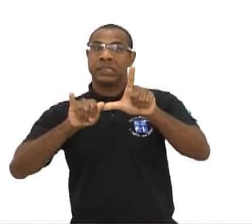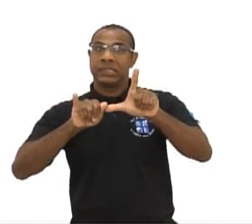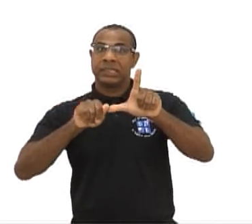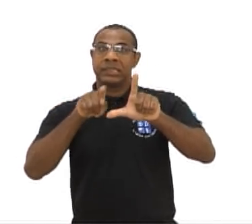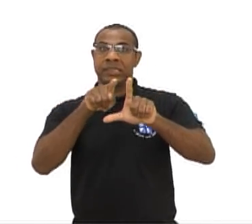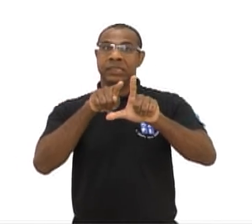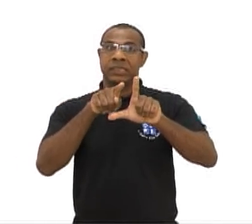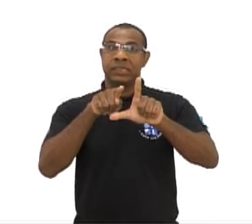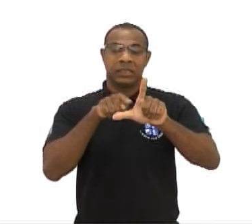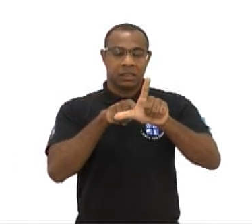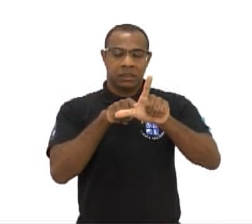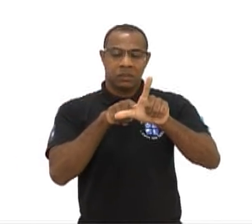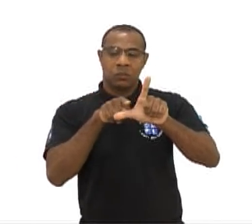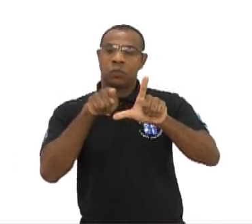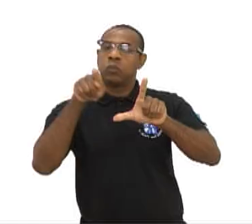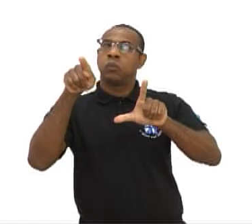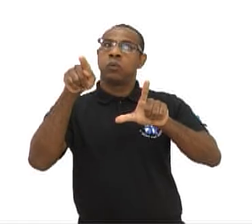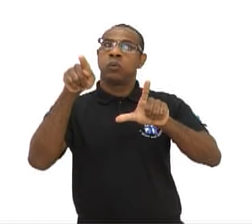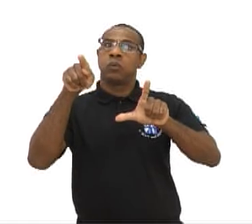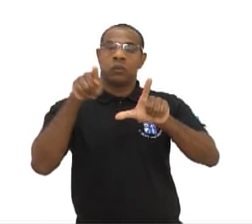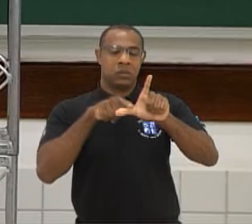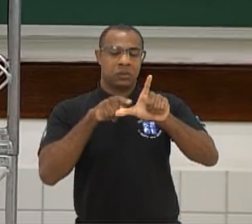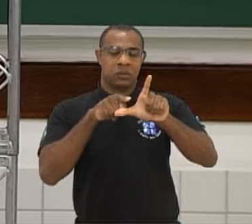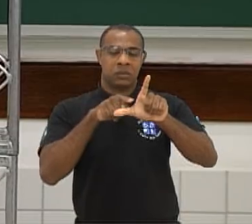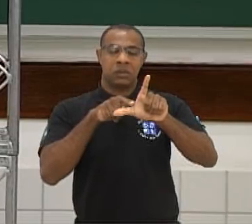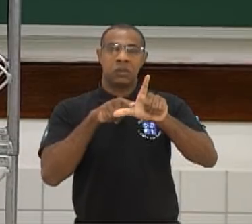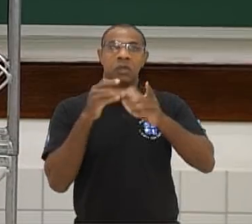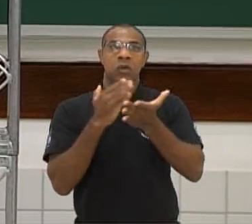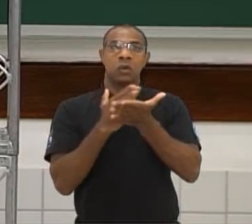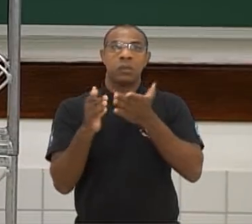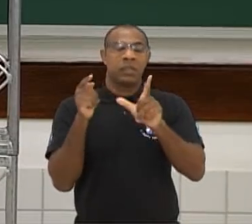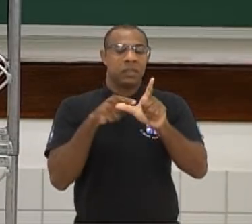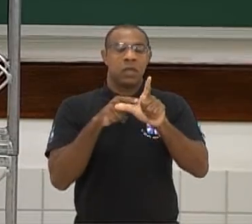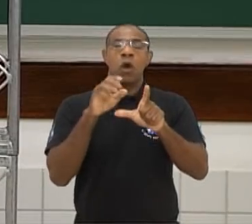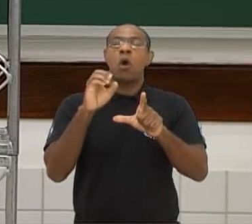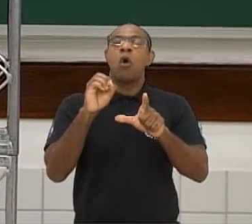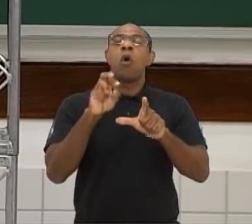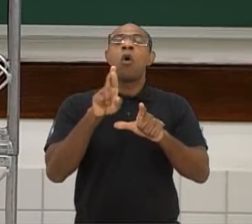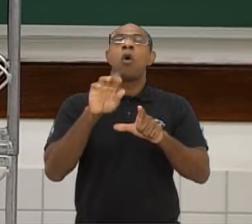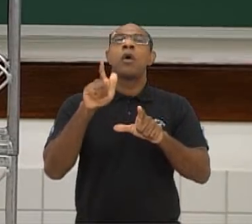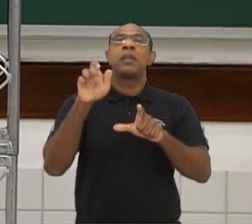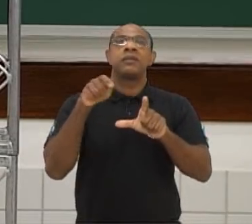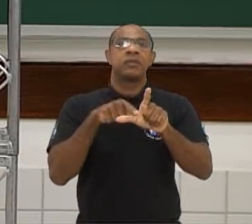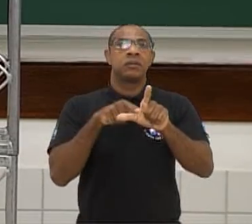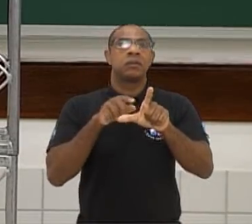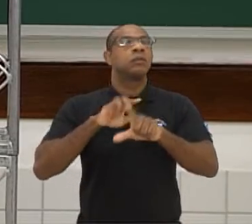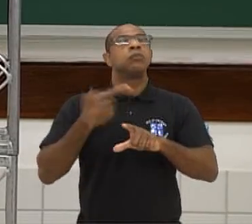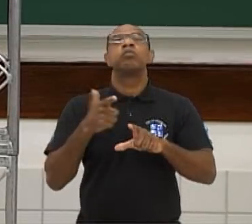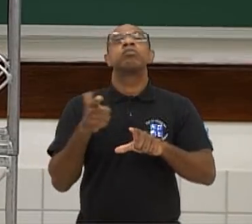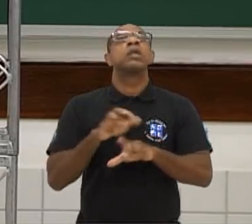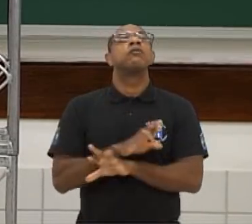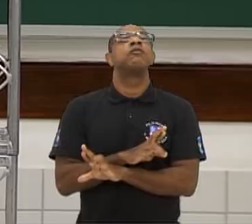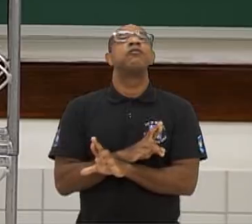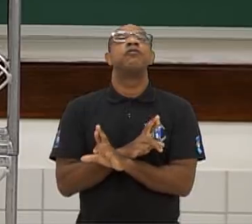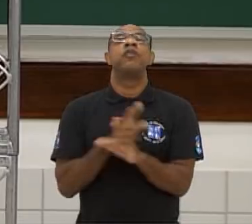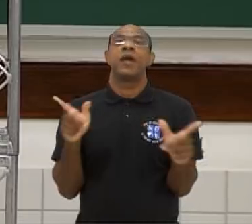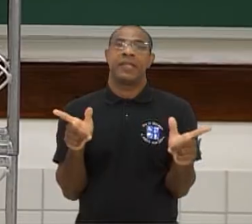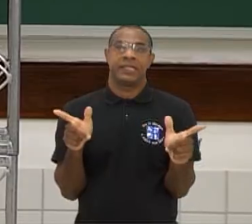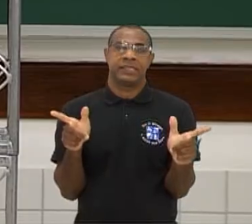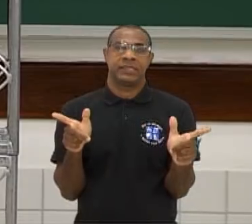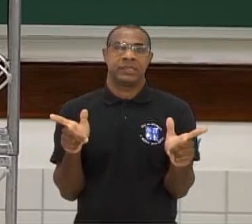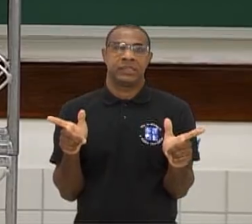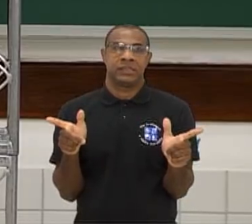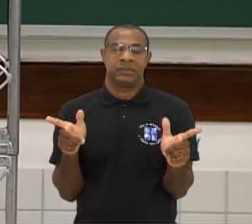reparem que esse gráfico ele começa na origem, ou seja, Se não tem diferença de potencial, eu não